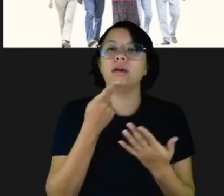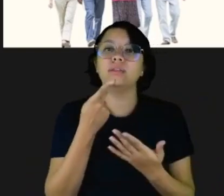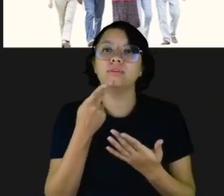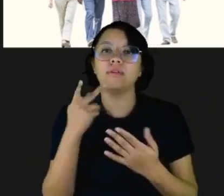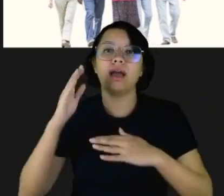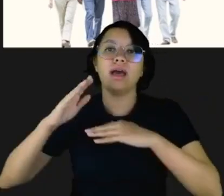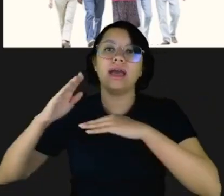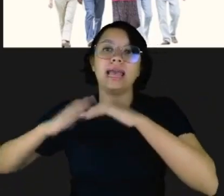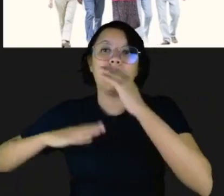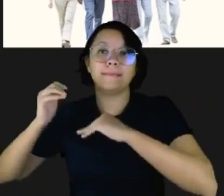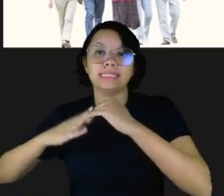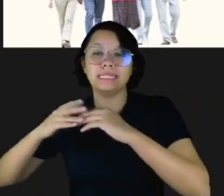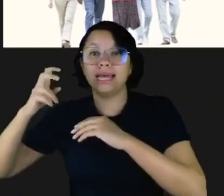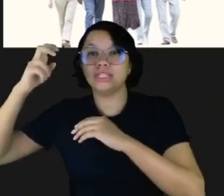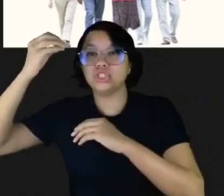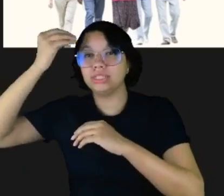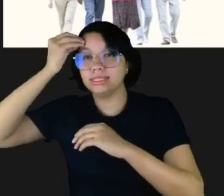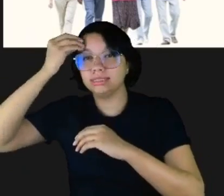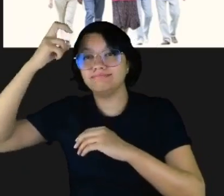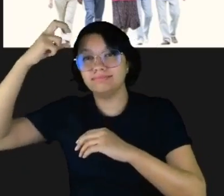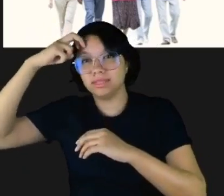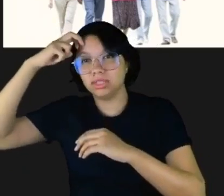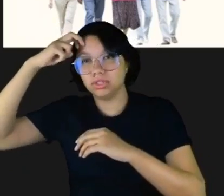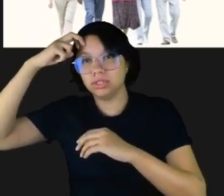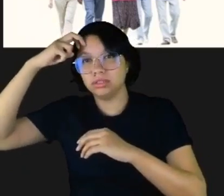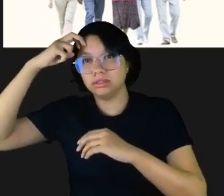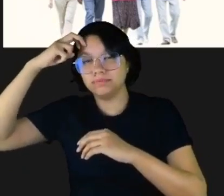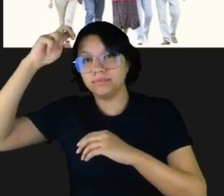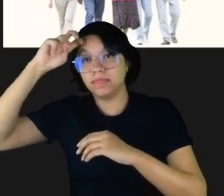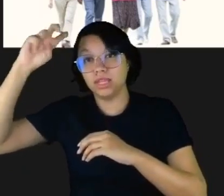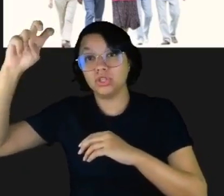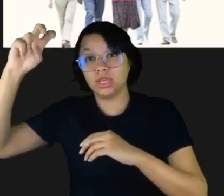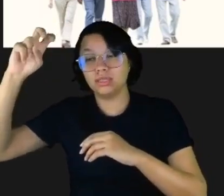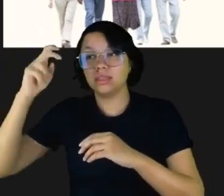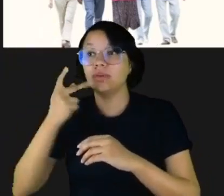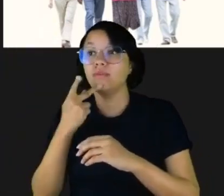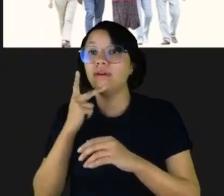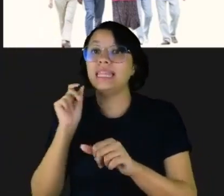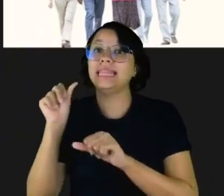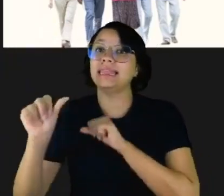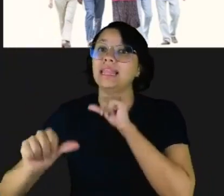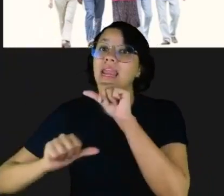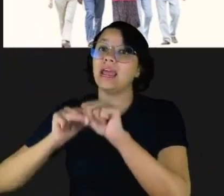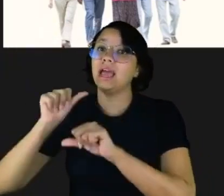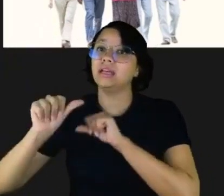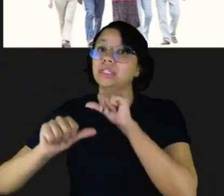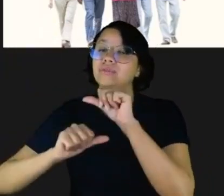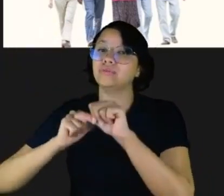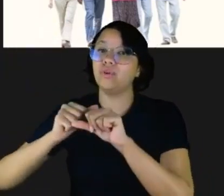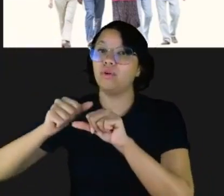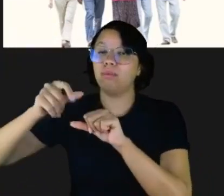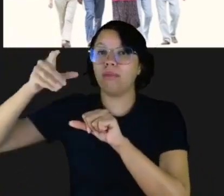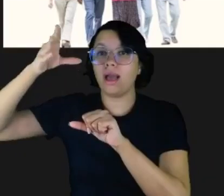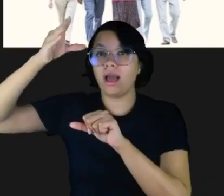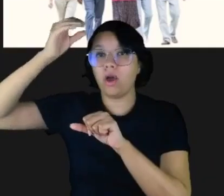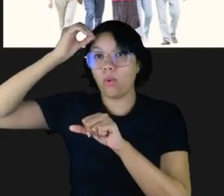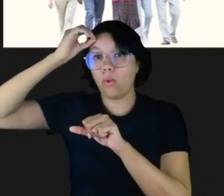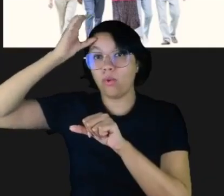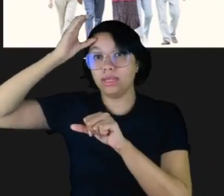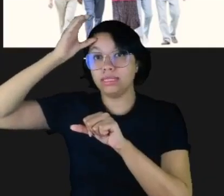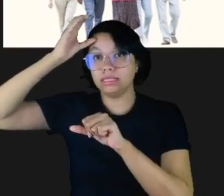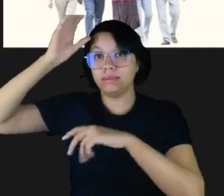capacidade cognitiva, eu já estou falando em transformar o conhecimento em habilidade. Então,